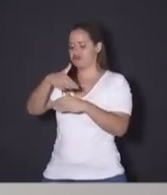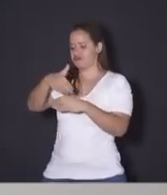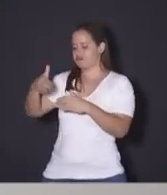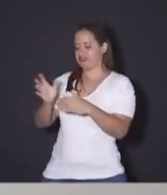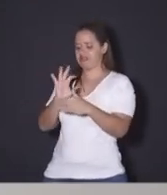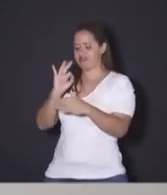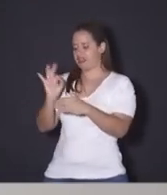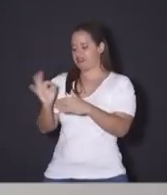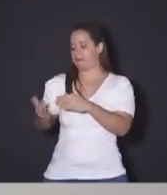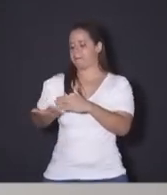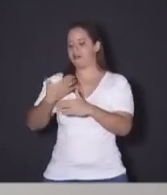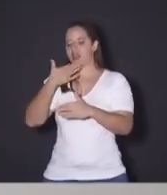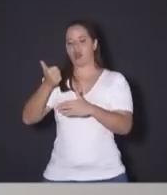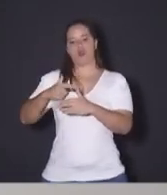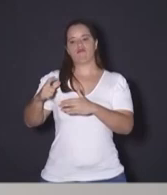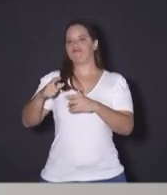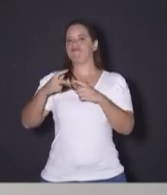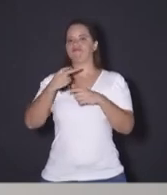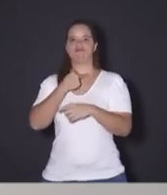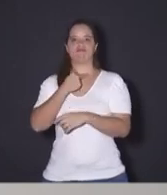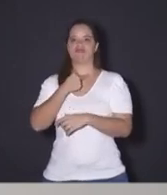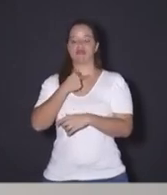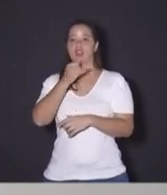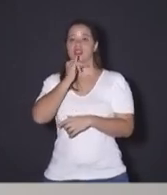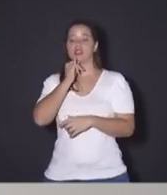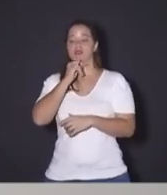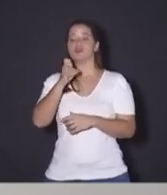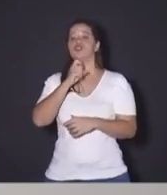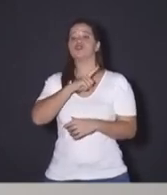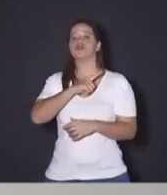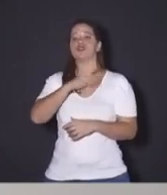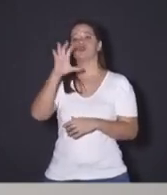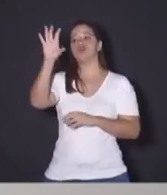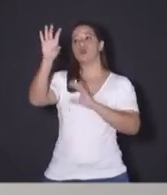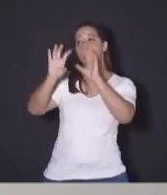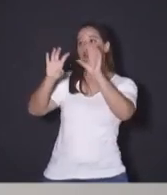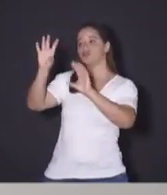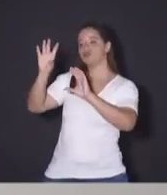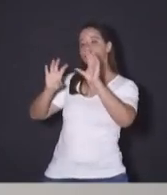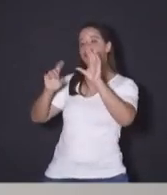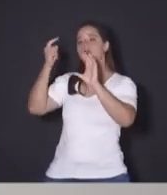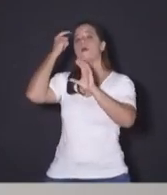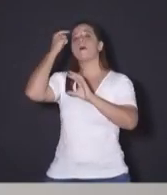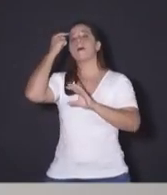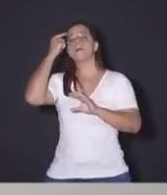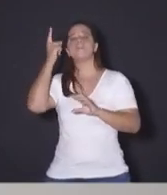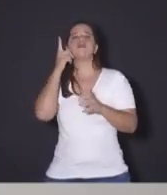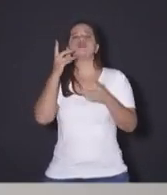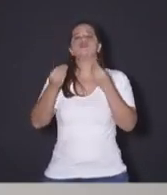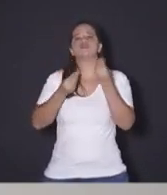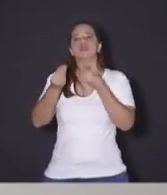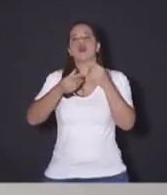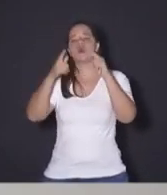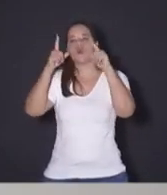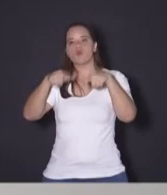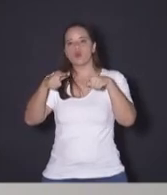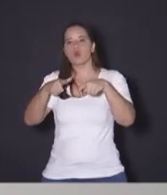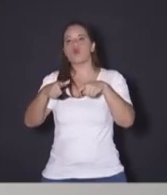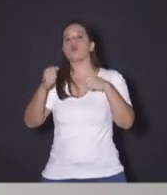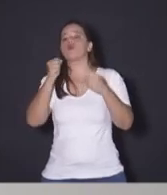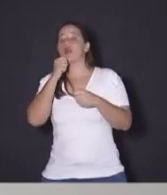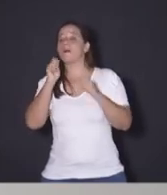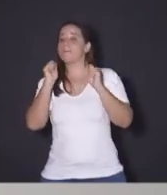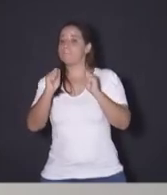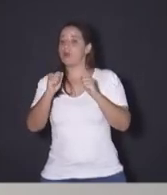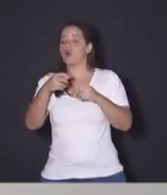dela se estivessem em uma mídia por exemplo regional que pensasse que a produção de todo local reto alimenta